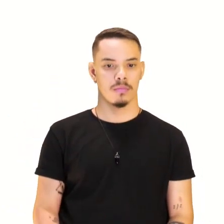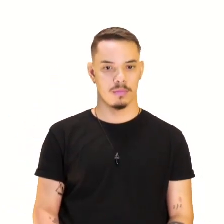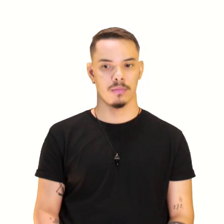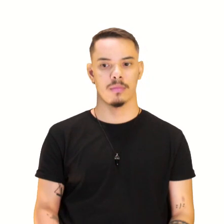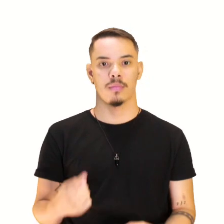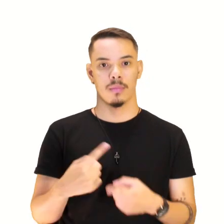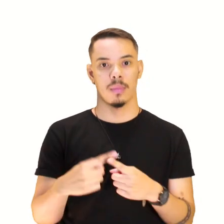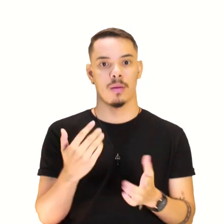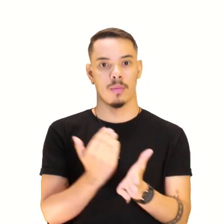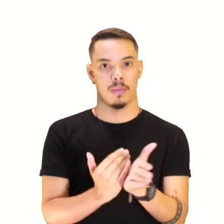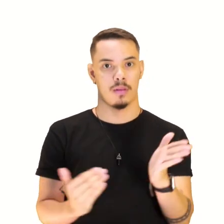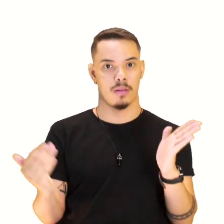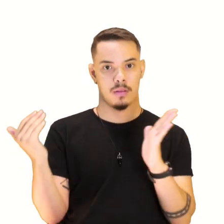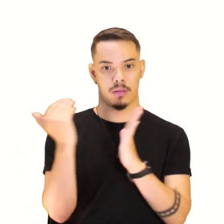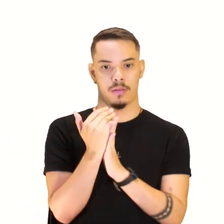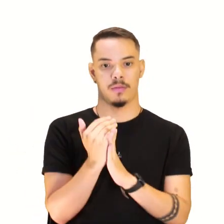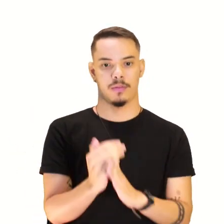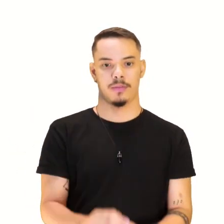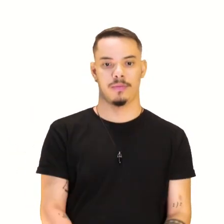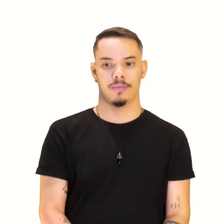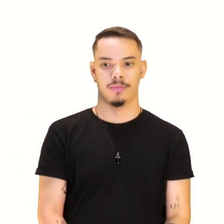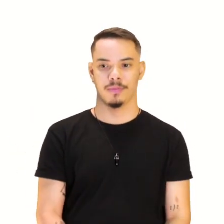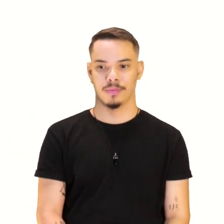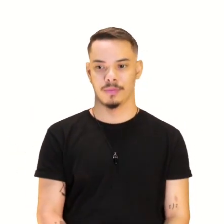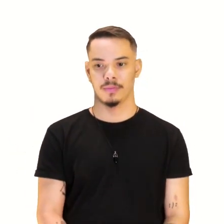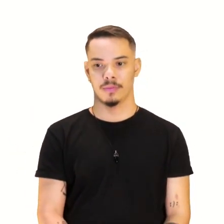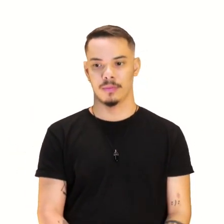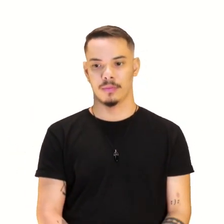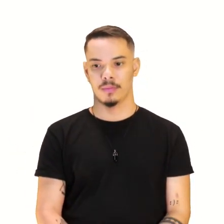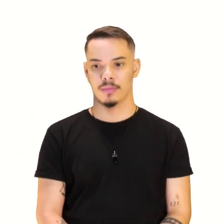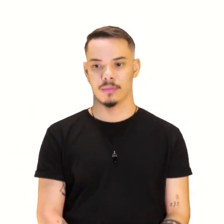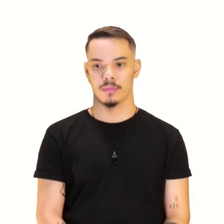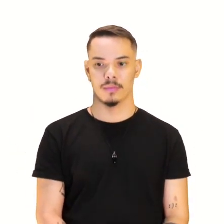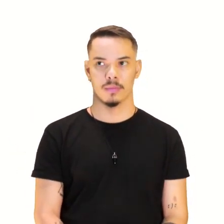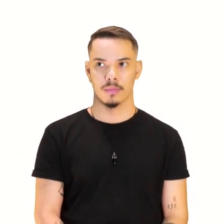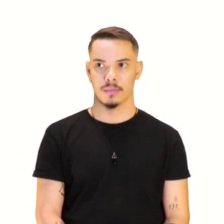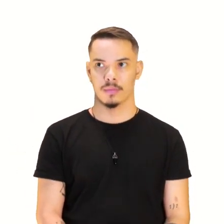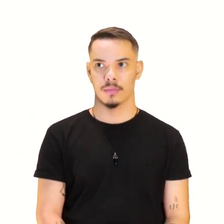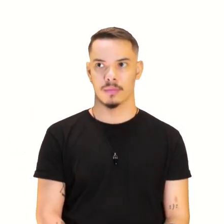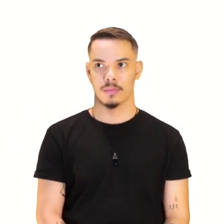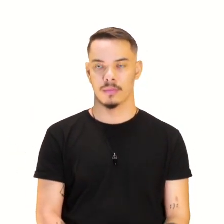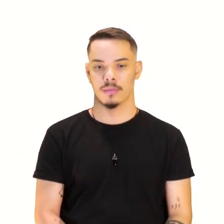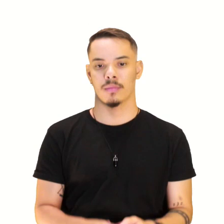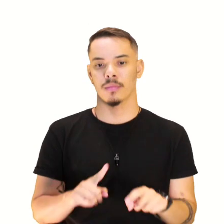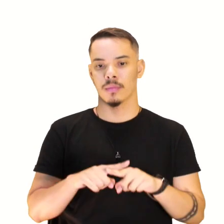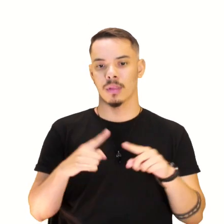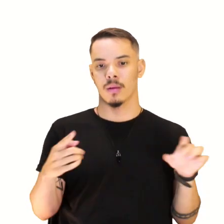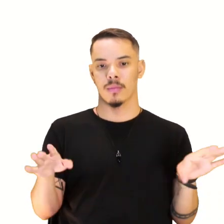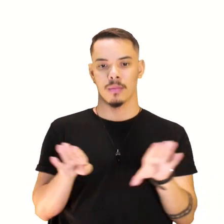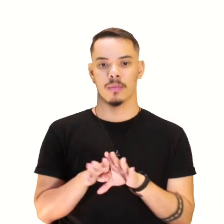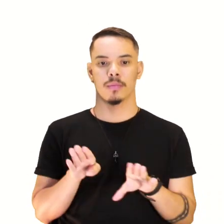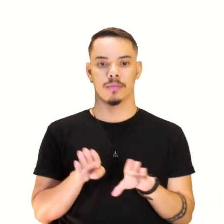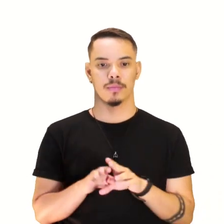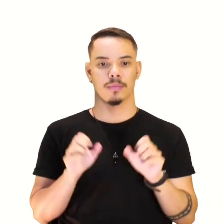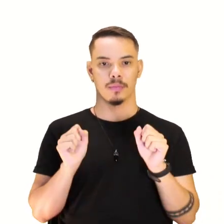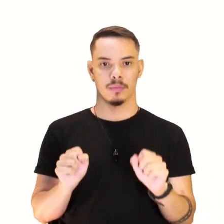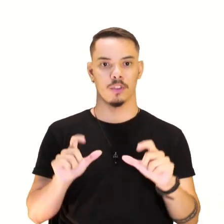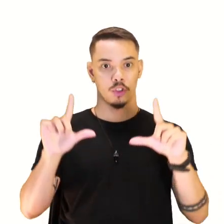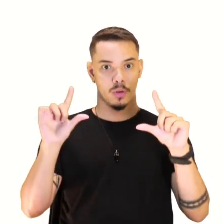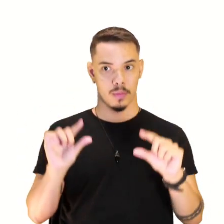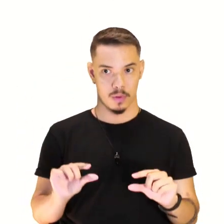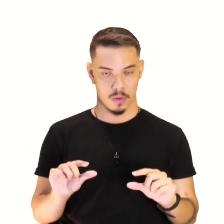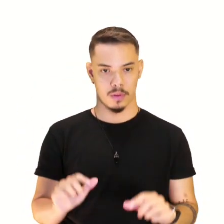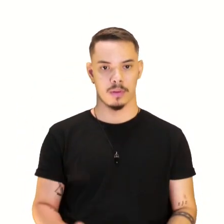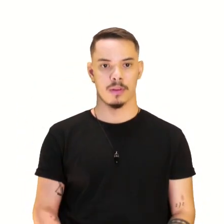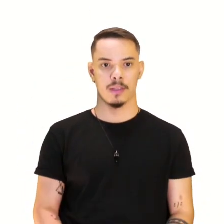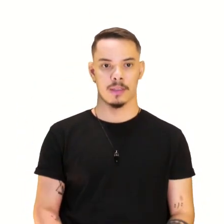aumentando 2 em 2. Entendi, então. Beleza. Mas eu posso também subtrair, eu posso ter uma sequência também subtraindo, né? Diminuindo. Mas isso já a